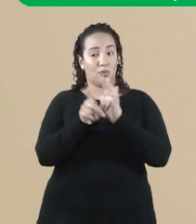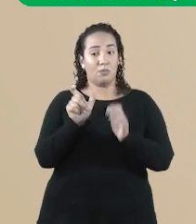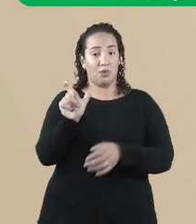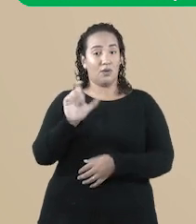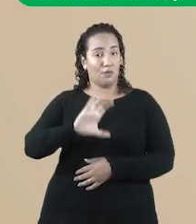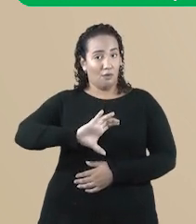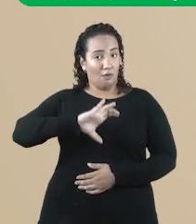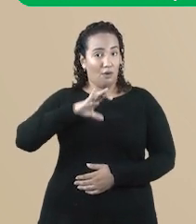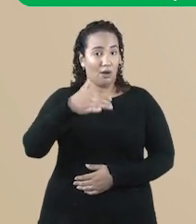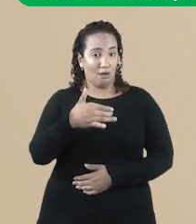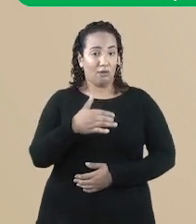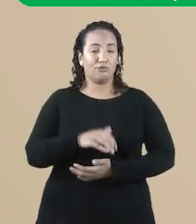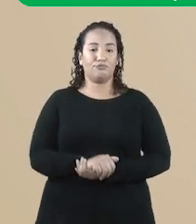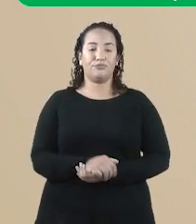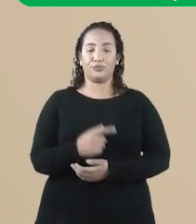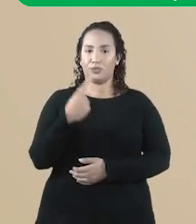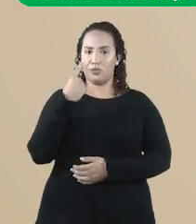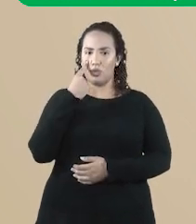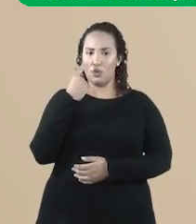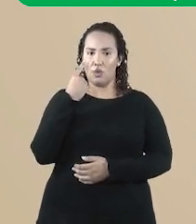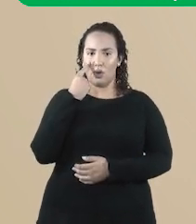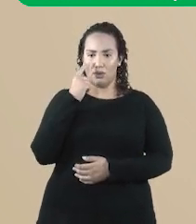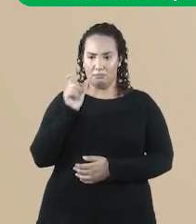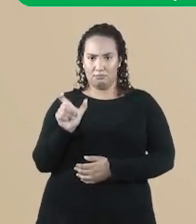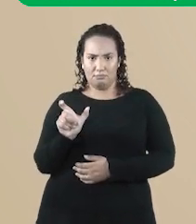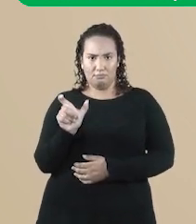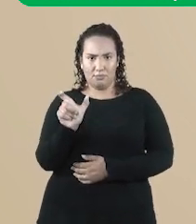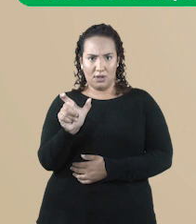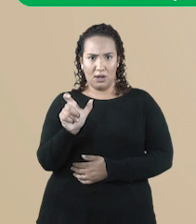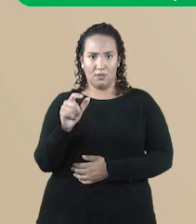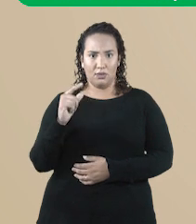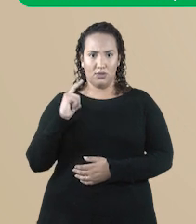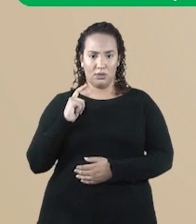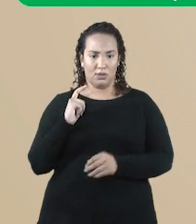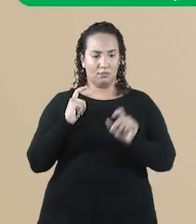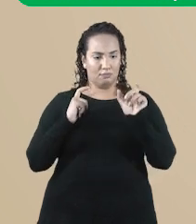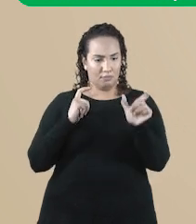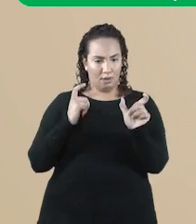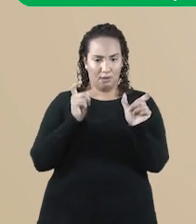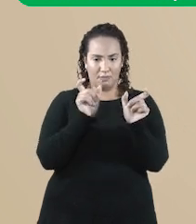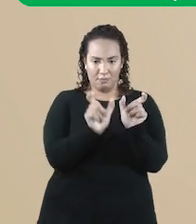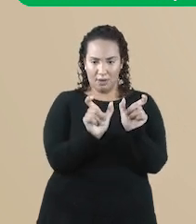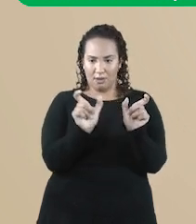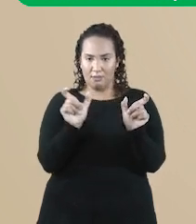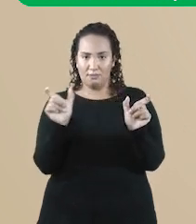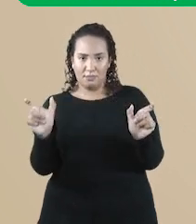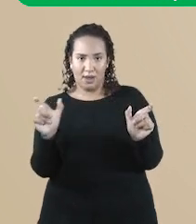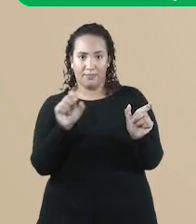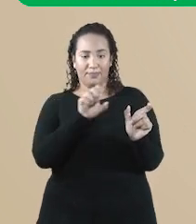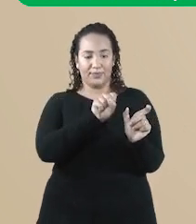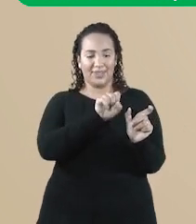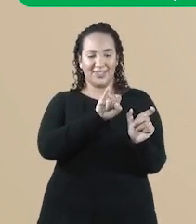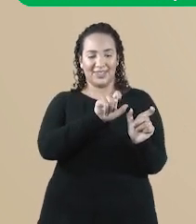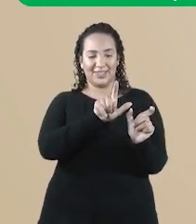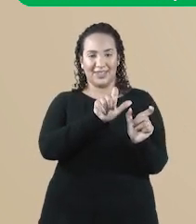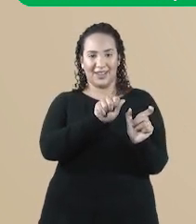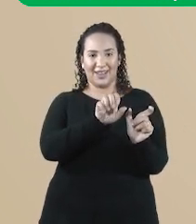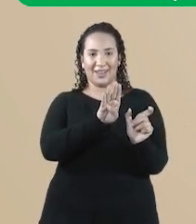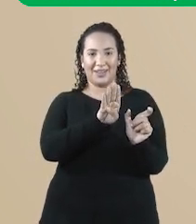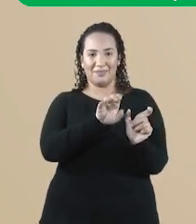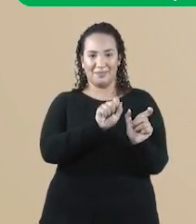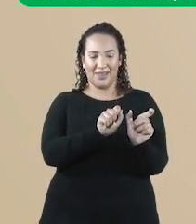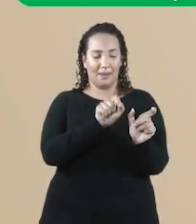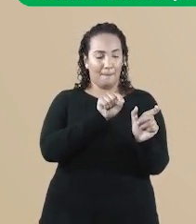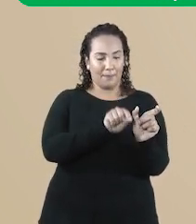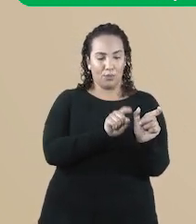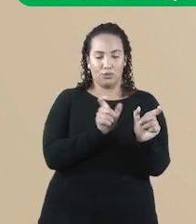dela. Observe que nesse verbete, a palavra é apresentada dividida em sílabas. Cada ponto